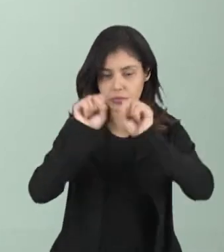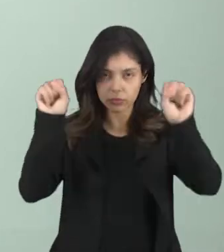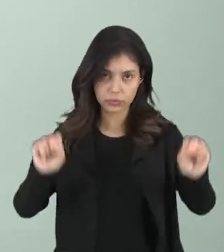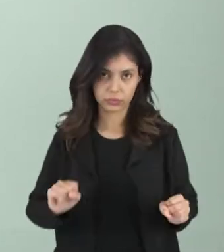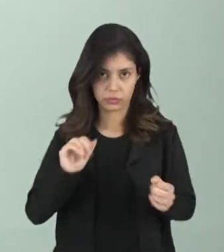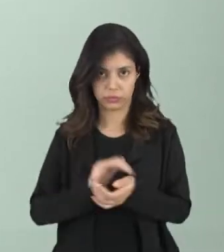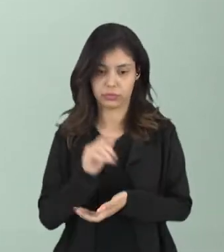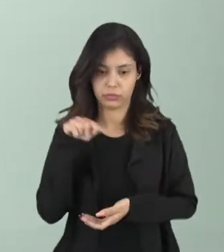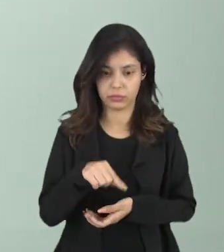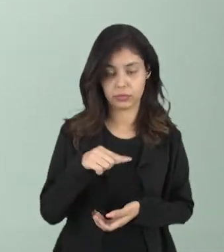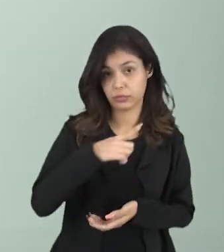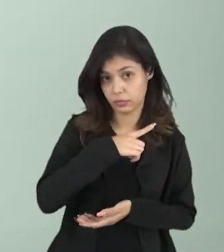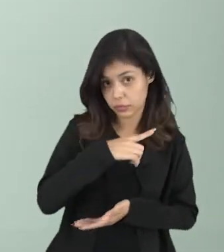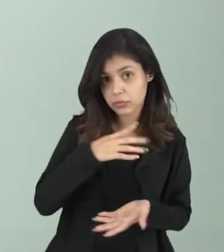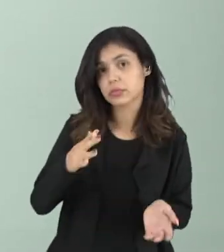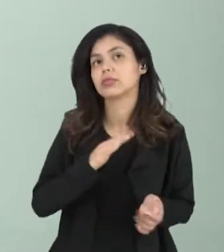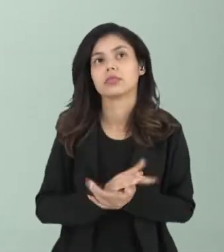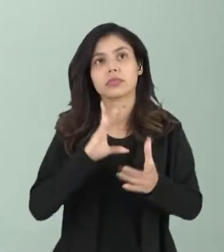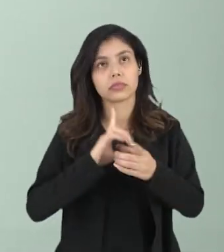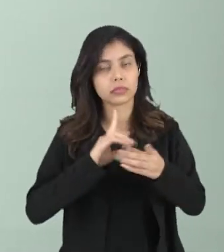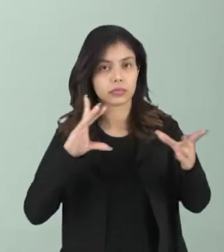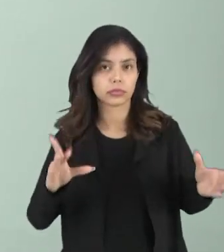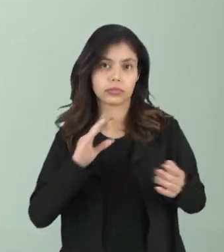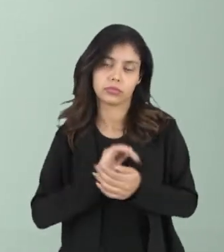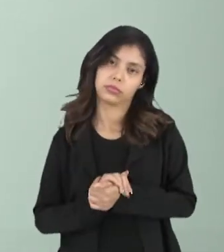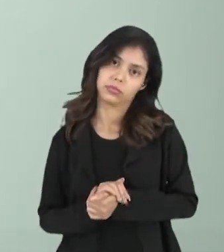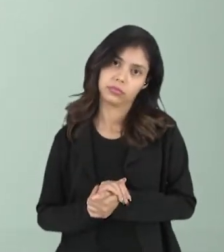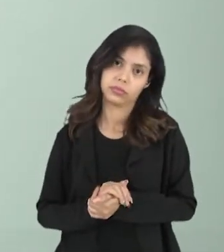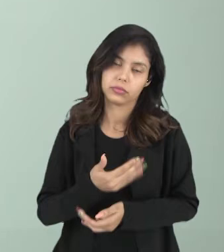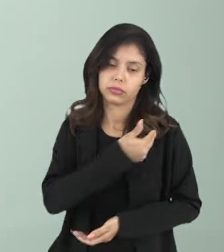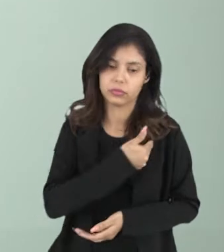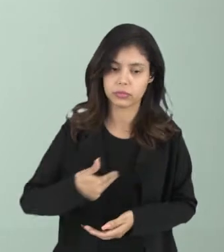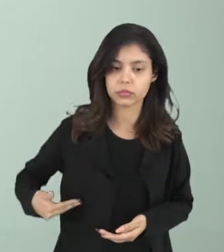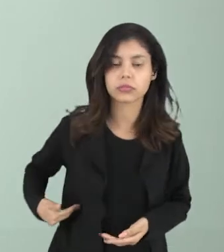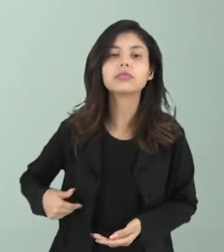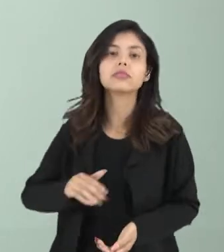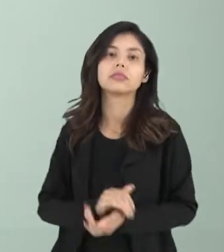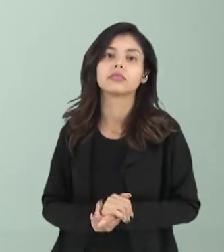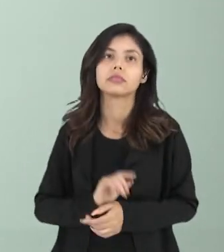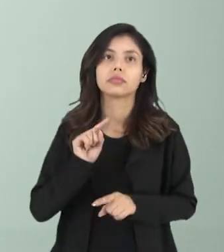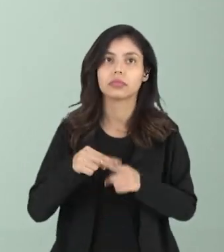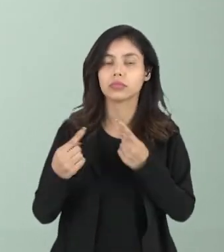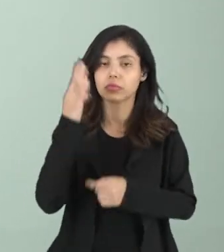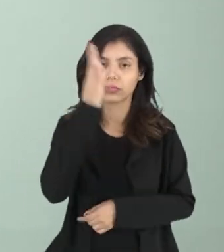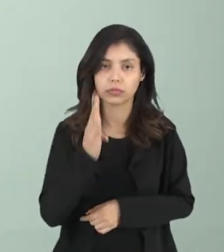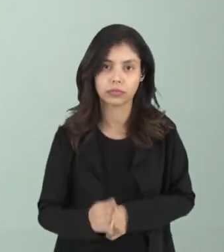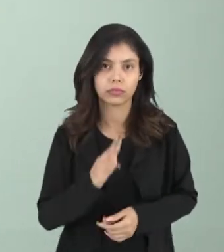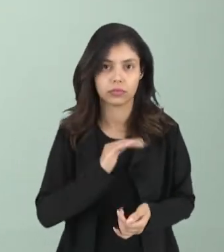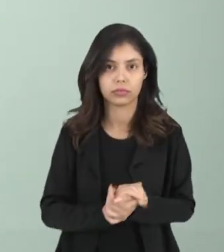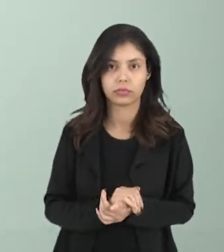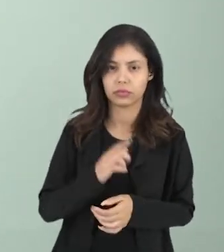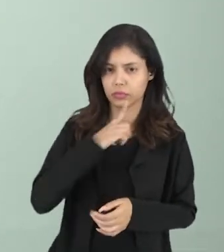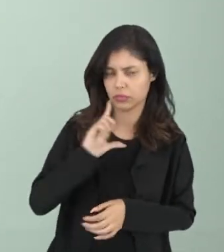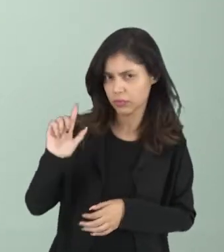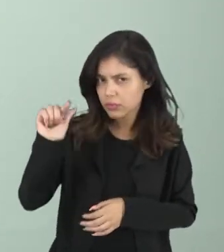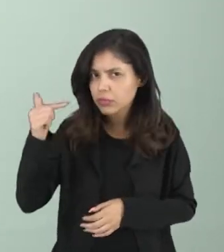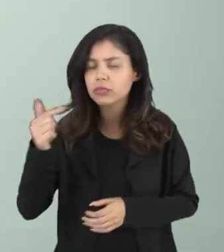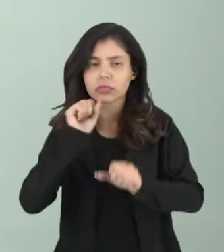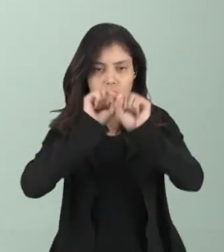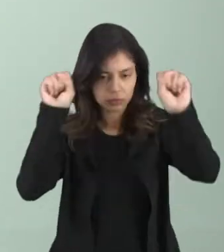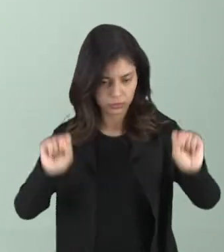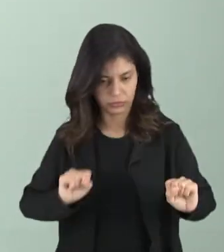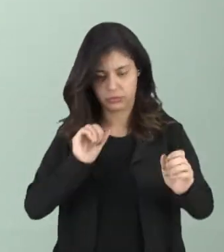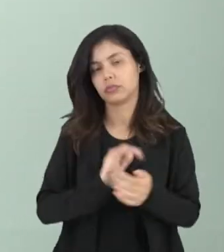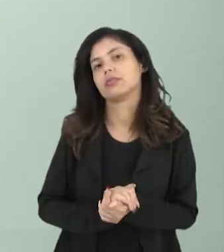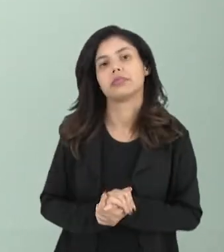que aqui está, né, de democracia republicana no Brasil, mas existem outros sistemas ainda